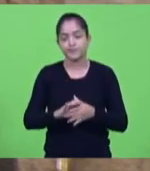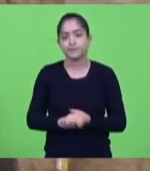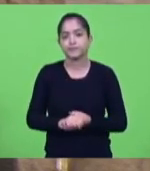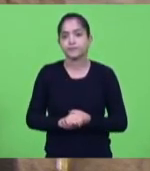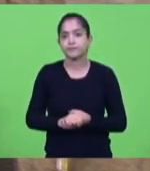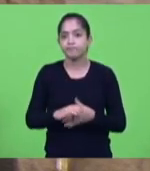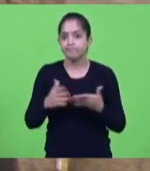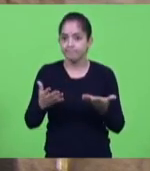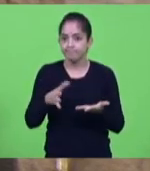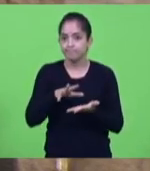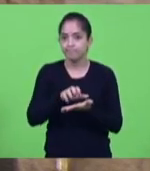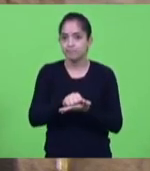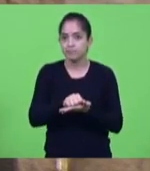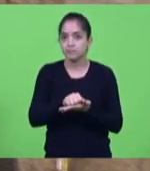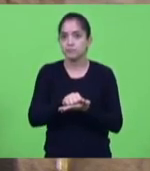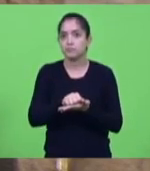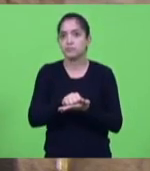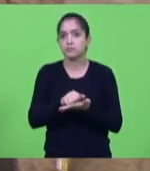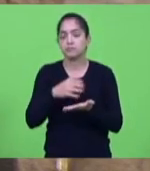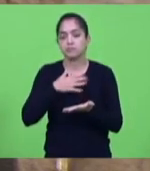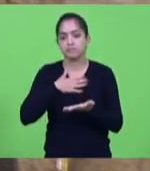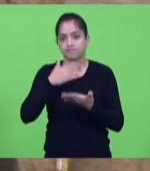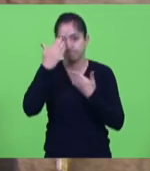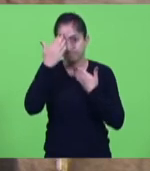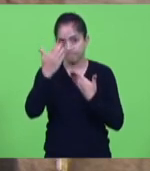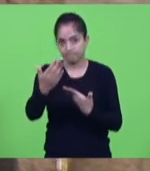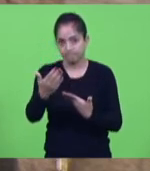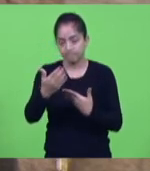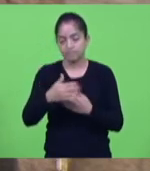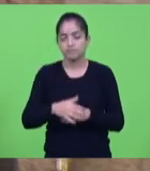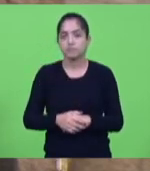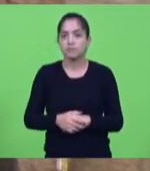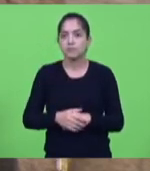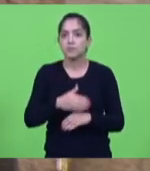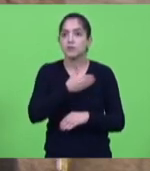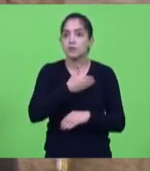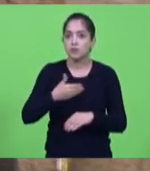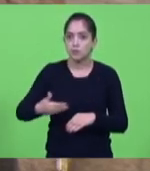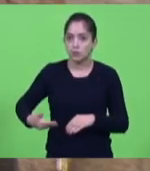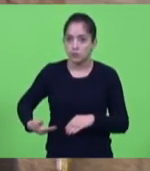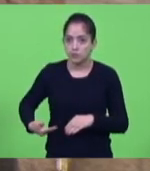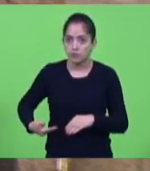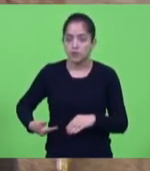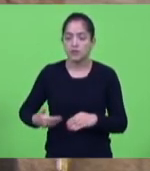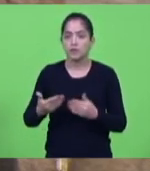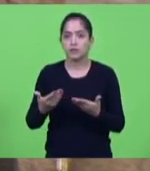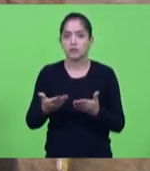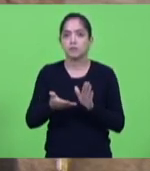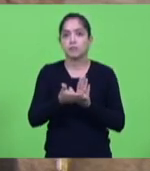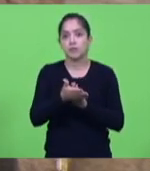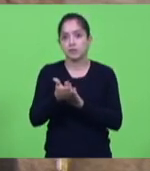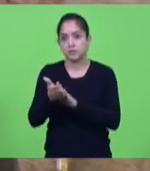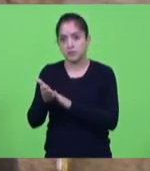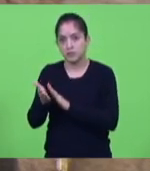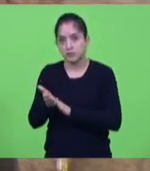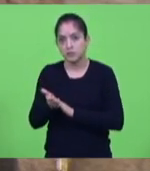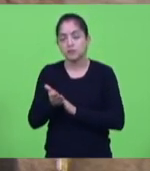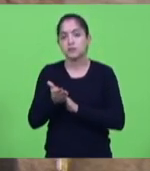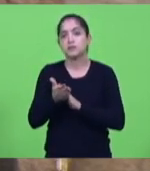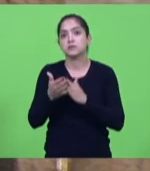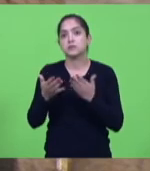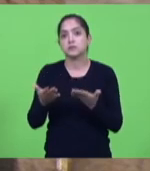fica aqui registrado o meu agradecimento ao governo do Estado, parabenizo também